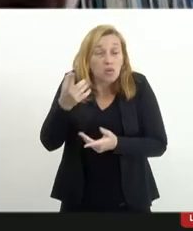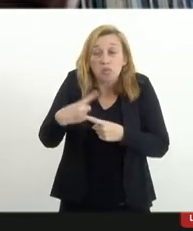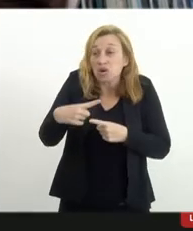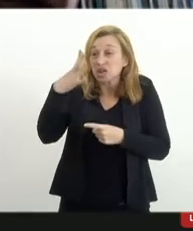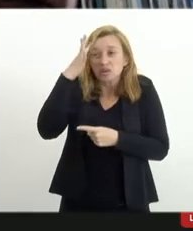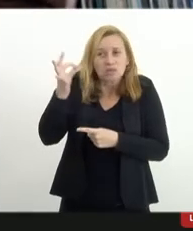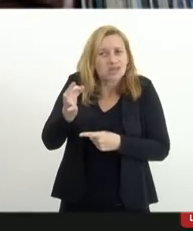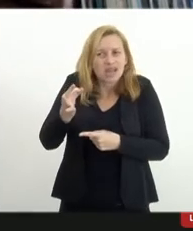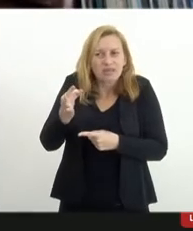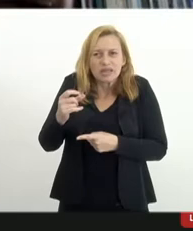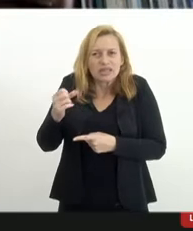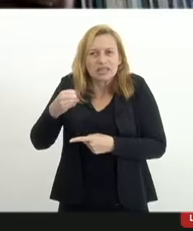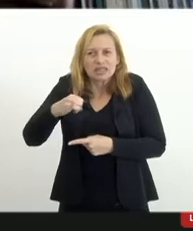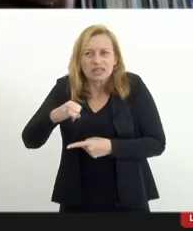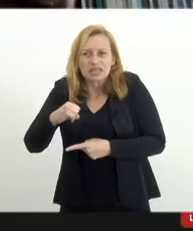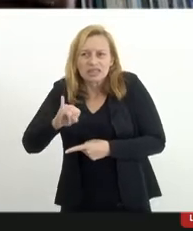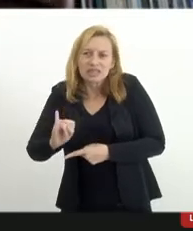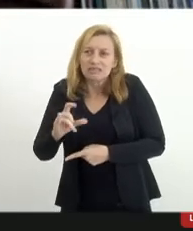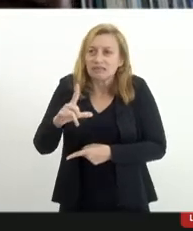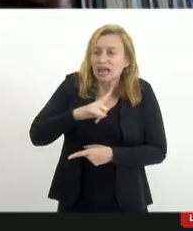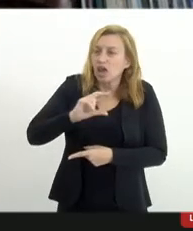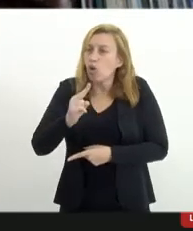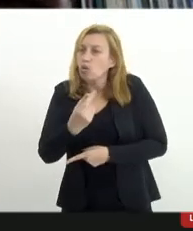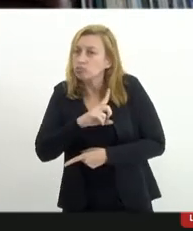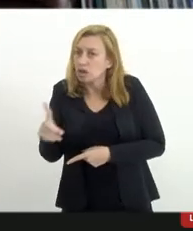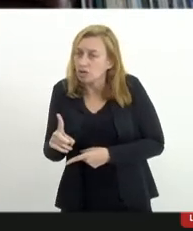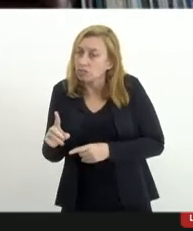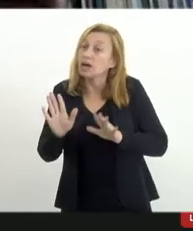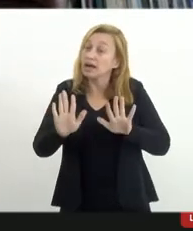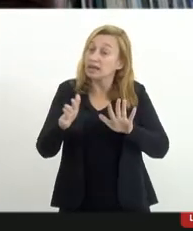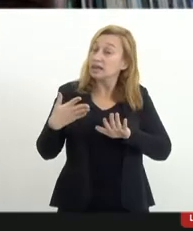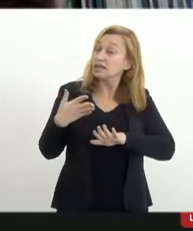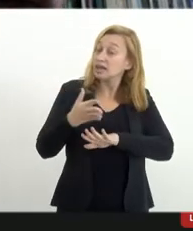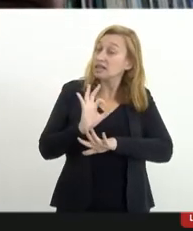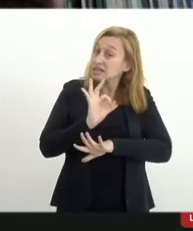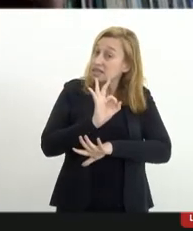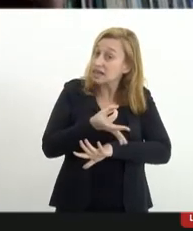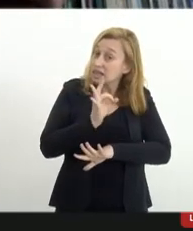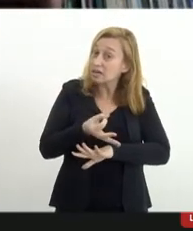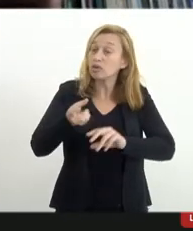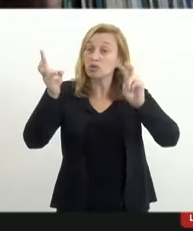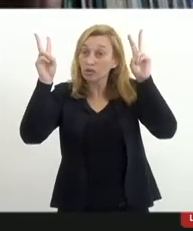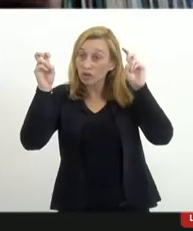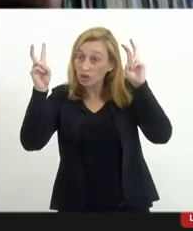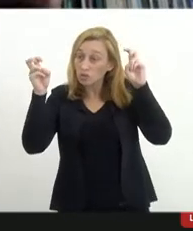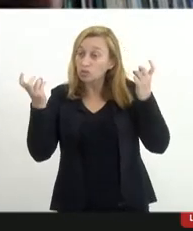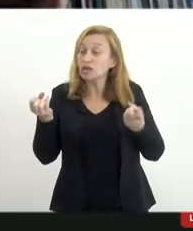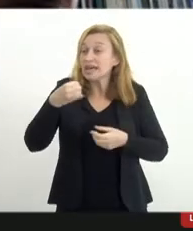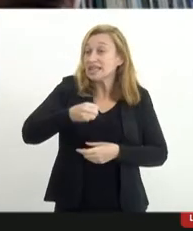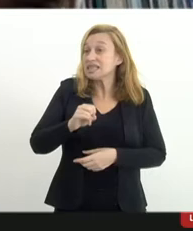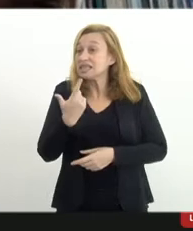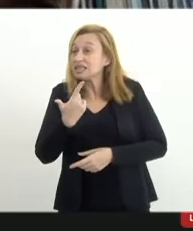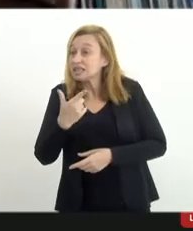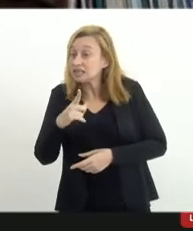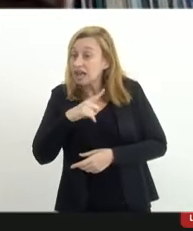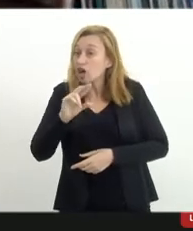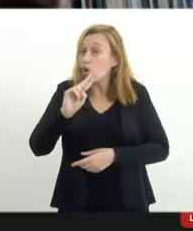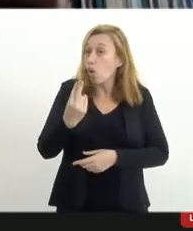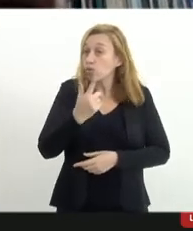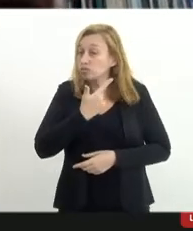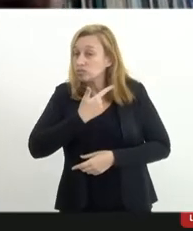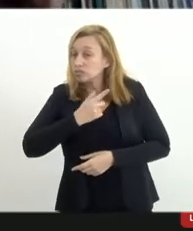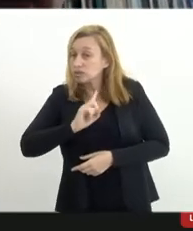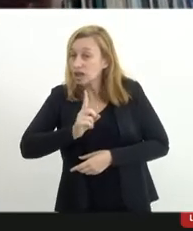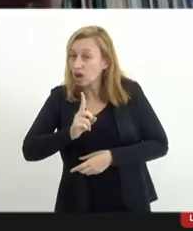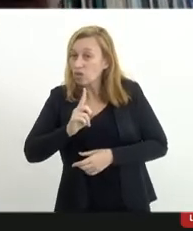existiu. E aí entraria exatamente a questão se há ou não uma sonegação